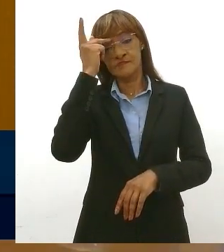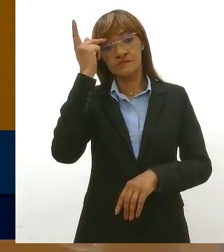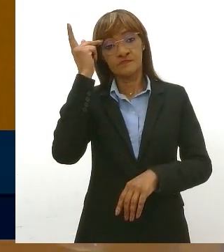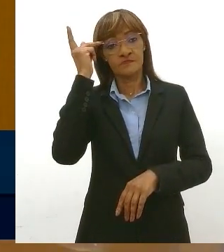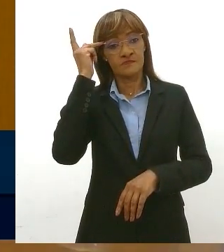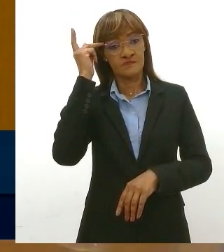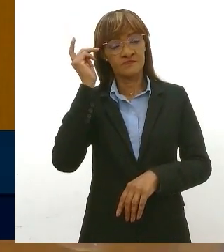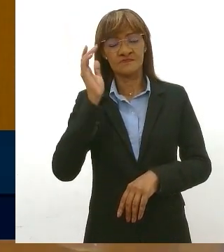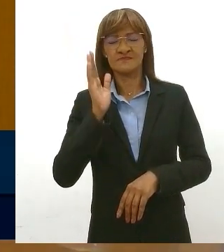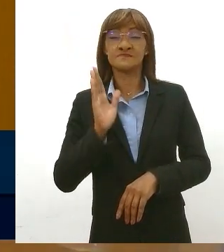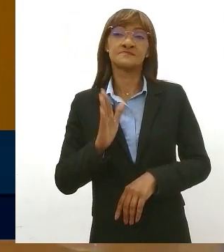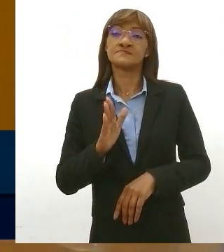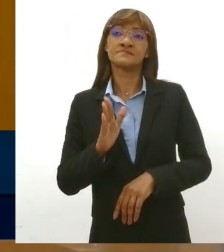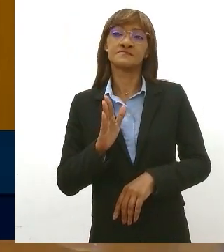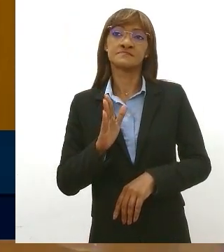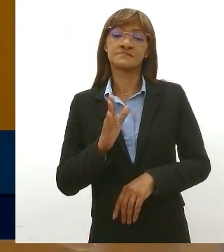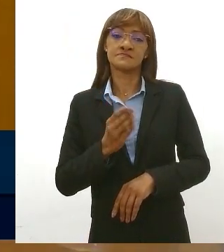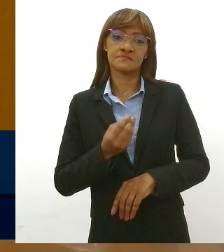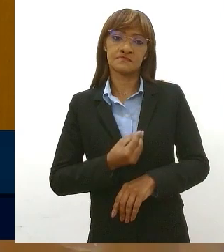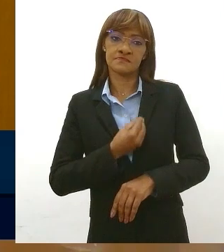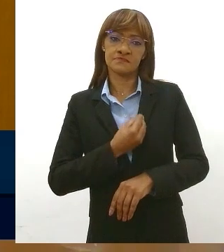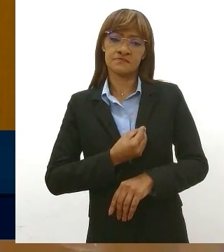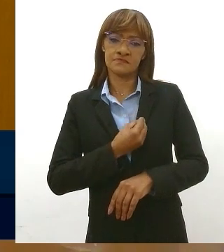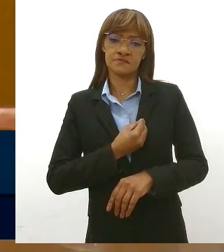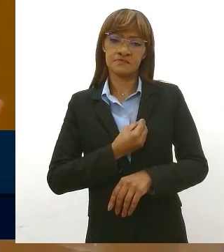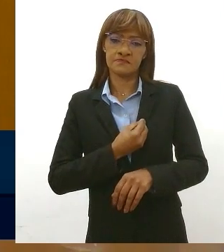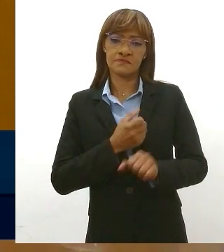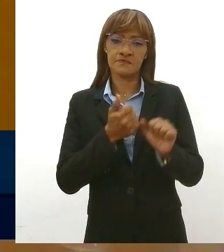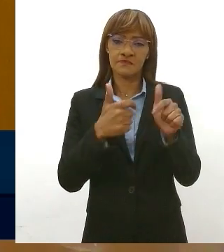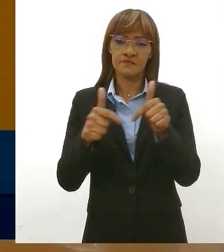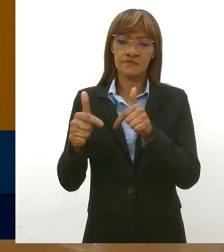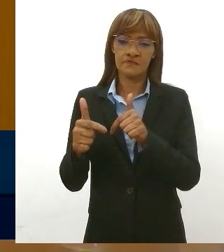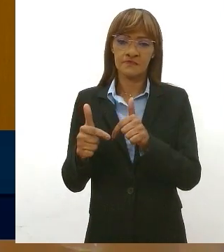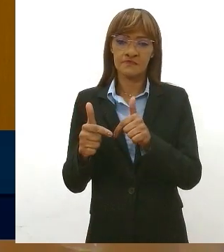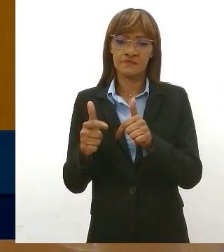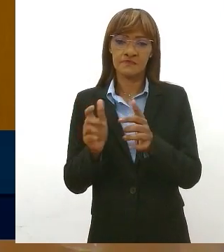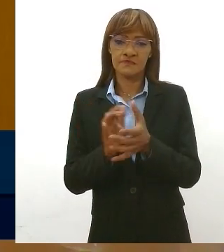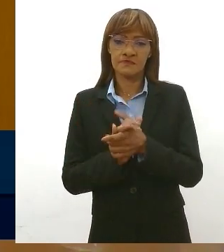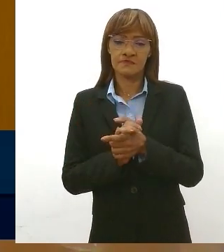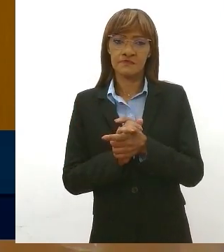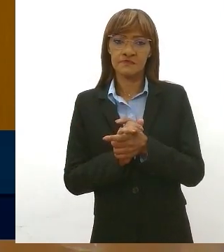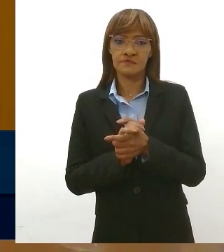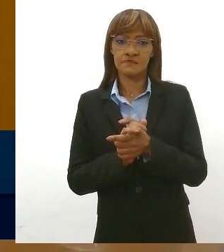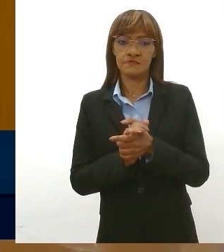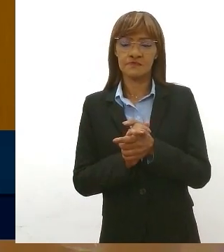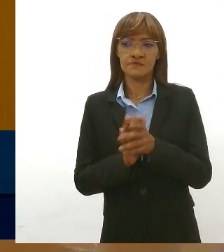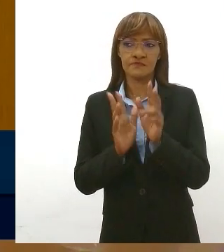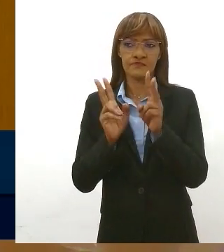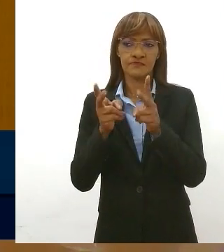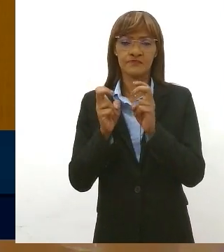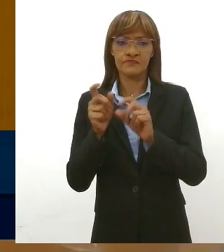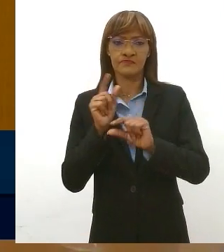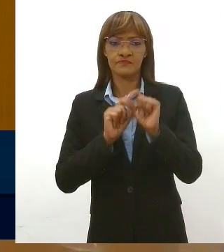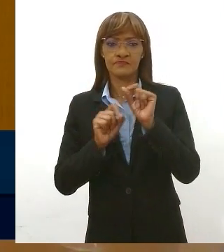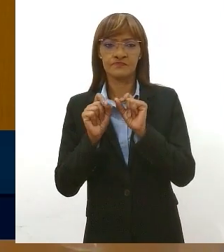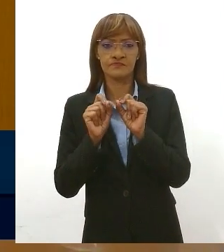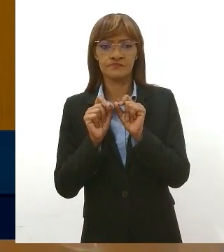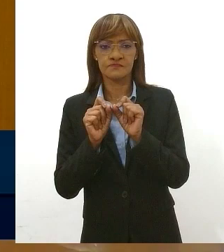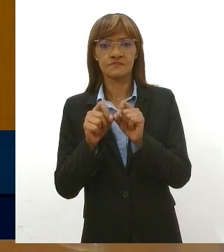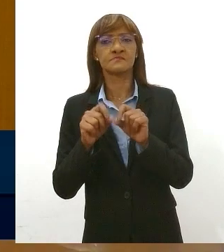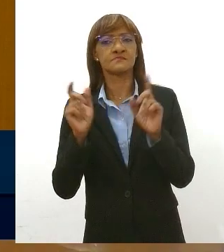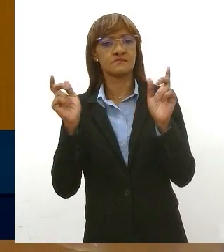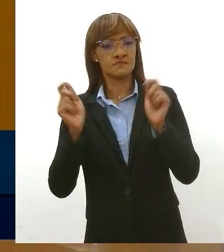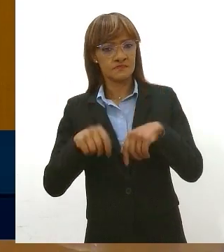com esse mercado. Ou seja, pelo que a gente percebe, deputada Carminha, é possível Sergipe se transformar num